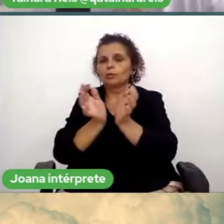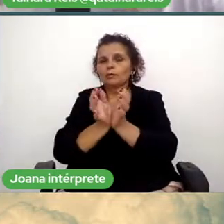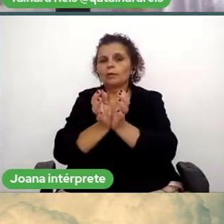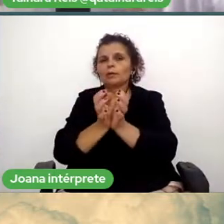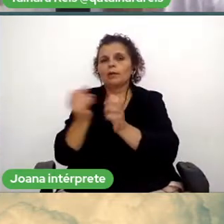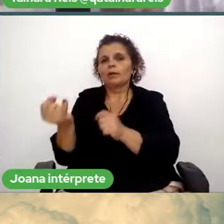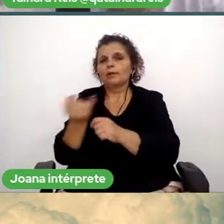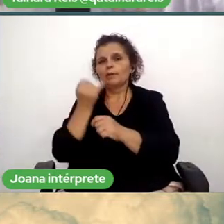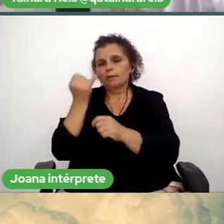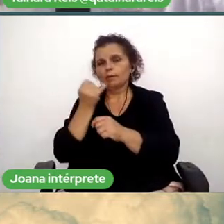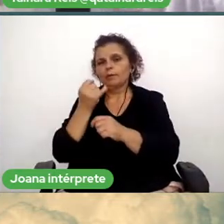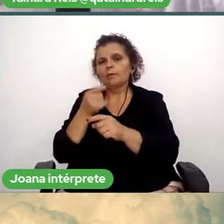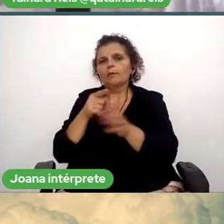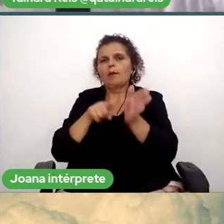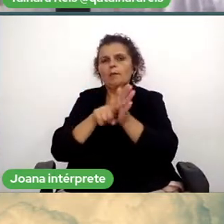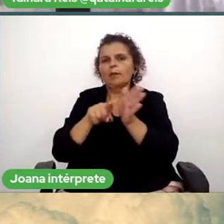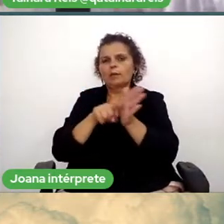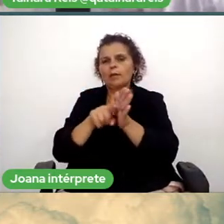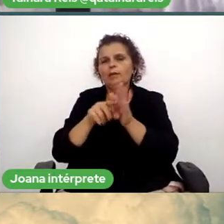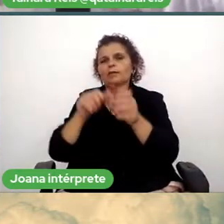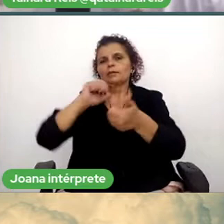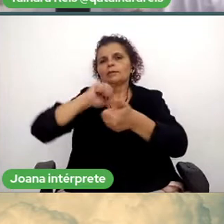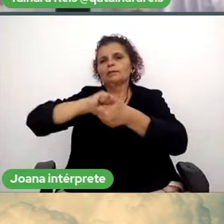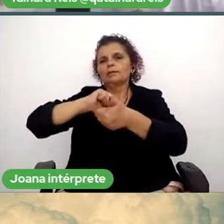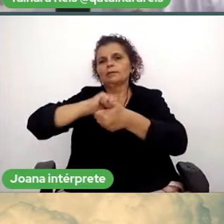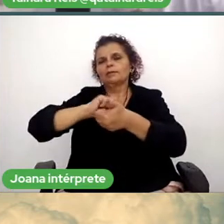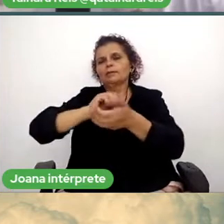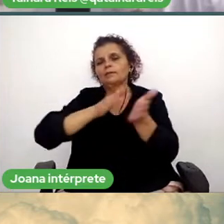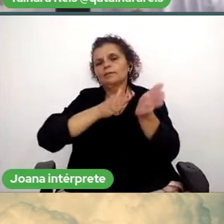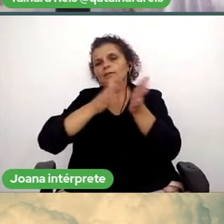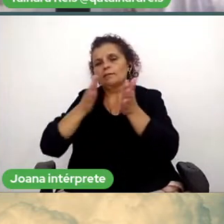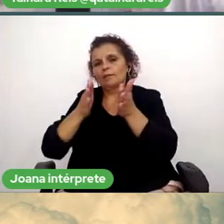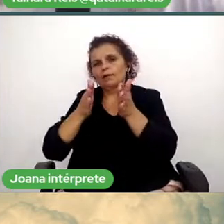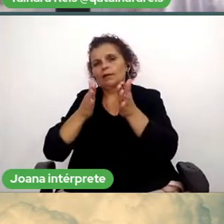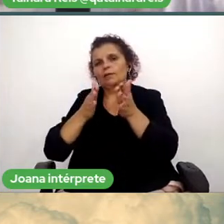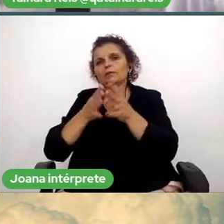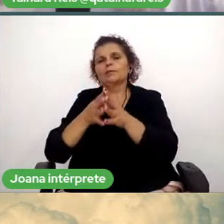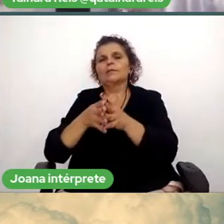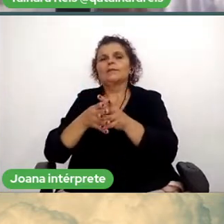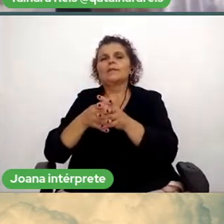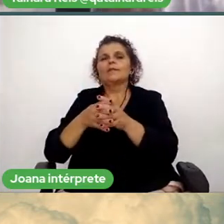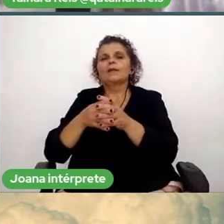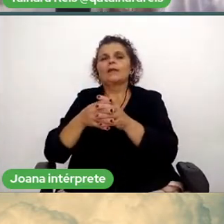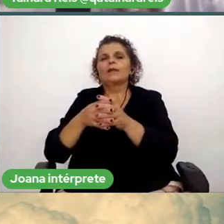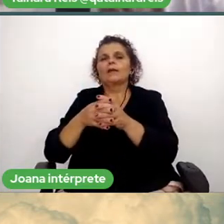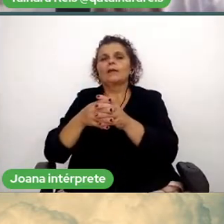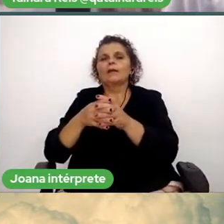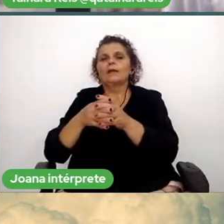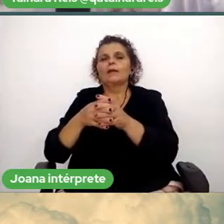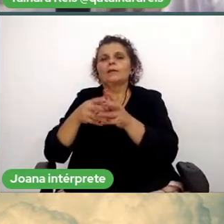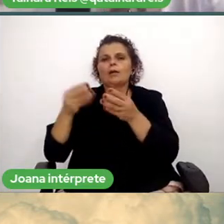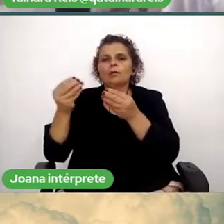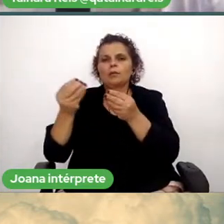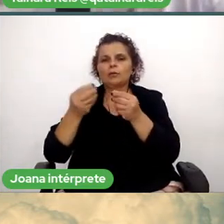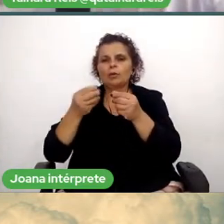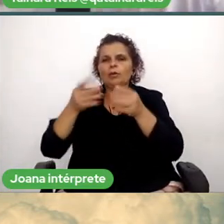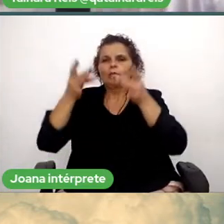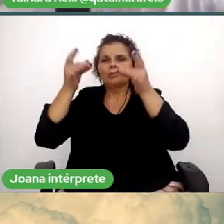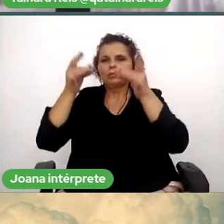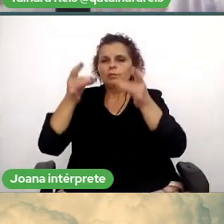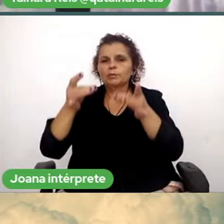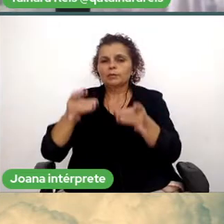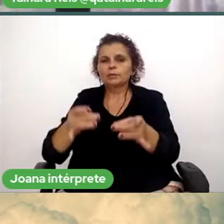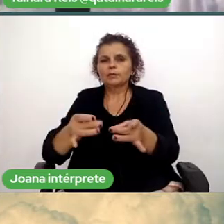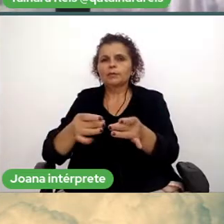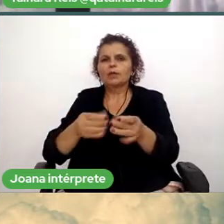levantar questões pertinentes à qualidade durante o refinamento, né? O refinamento ele acontece bem no